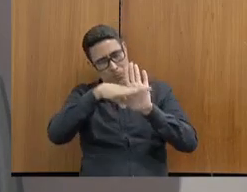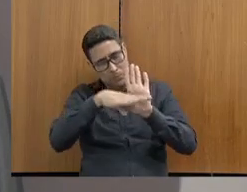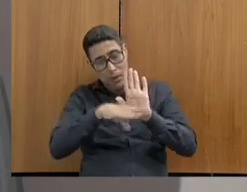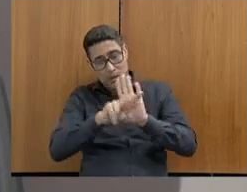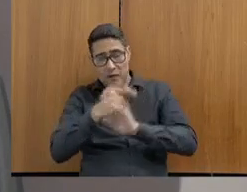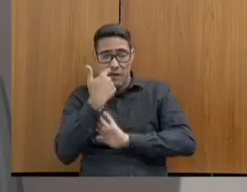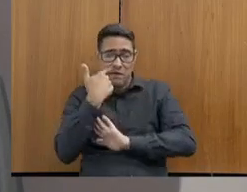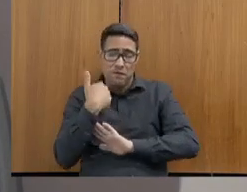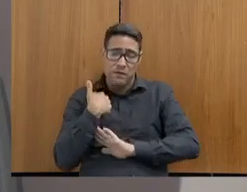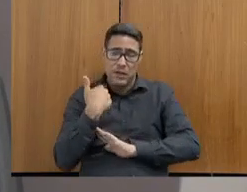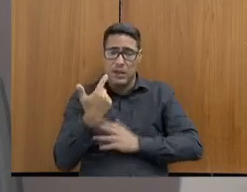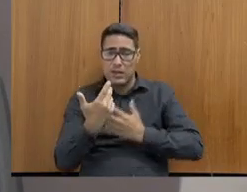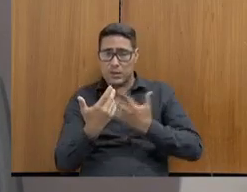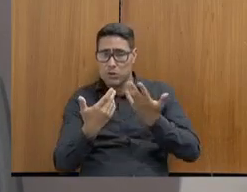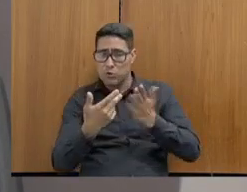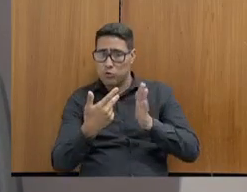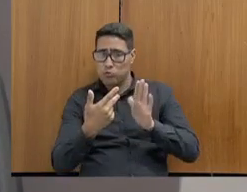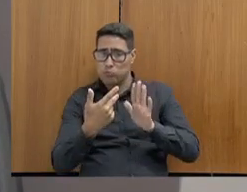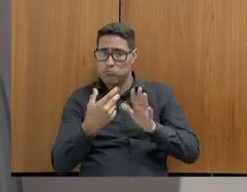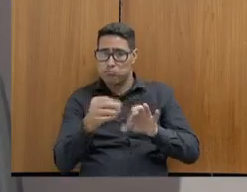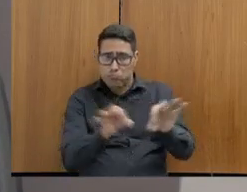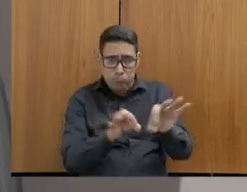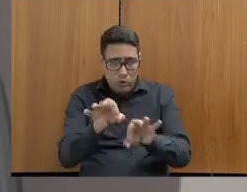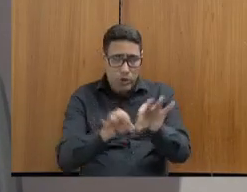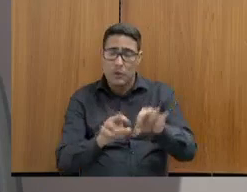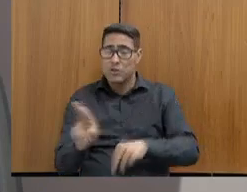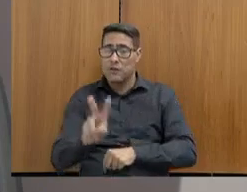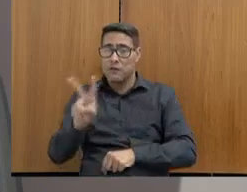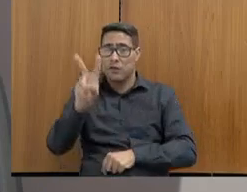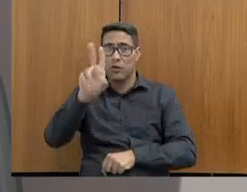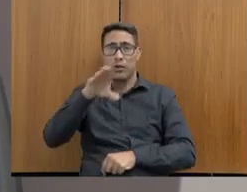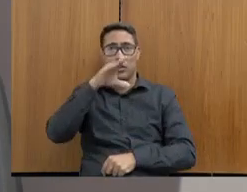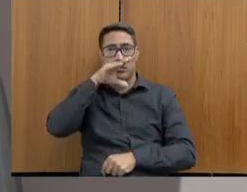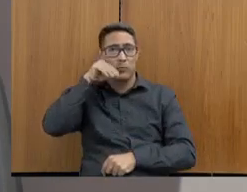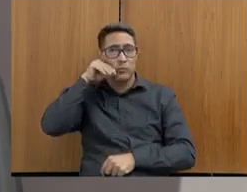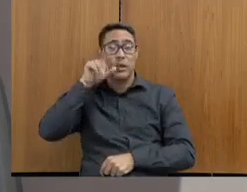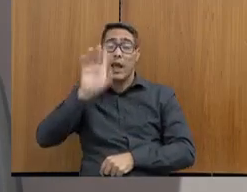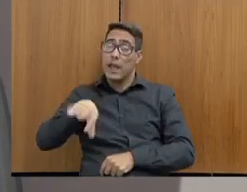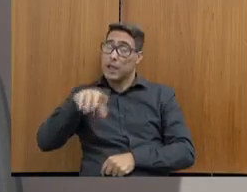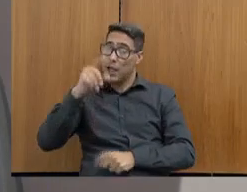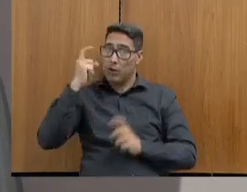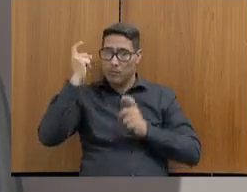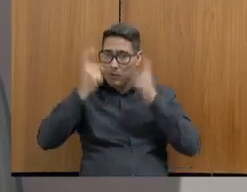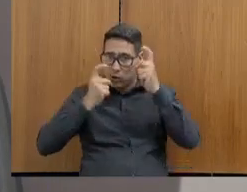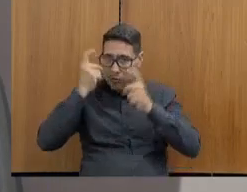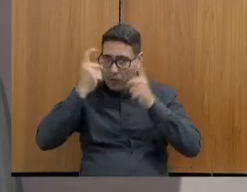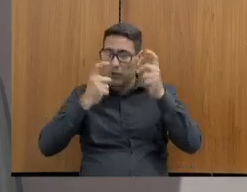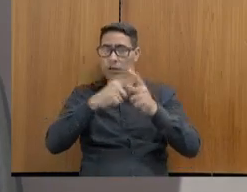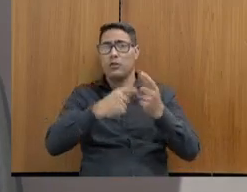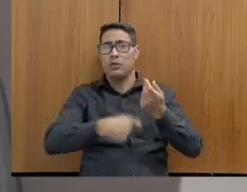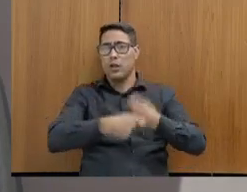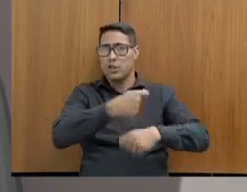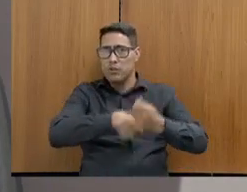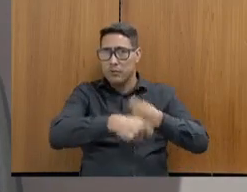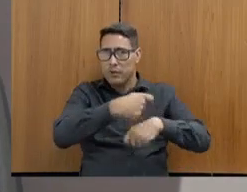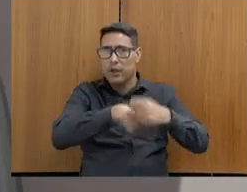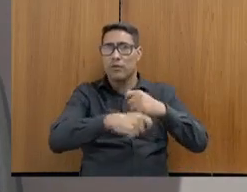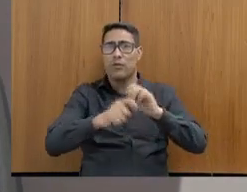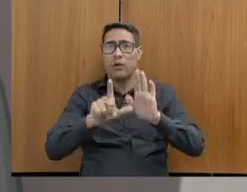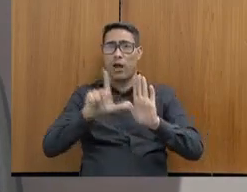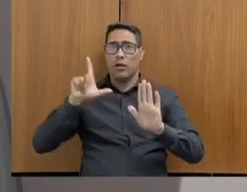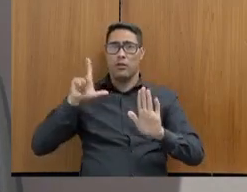valorização do Servidor né então é já era uma preocupação da administração que me antecedeu